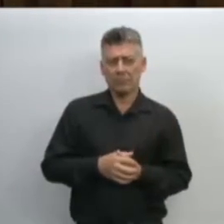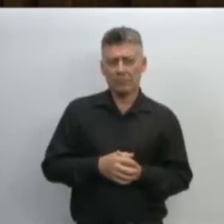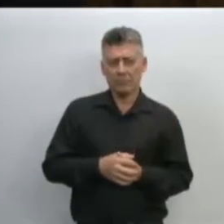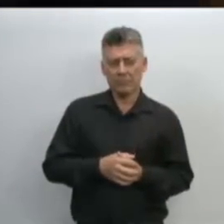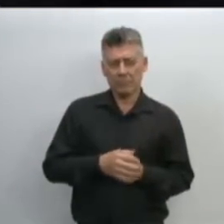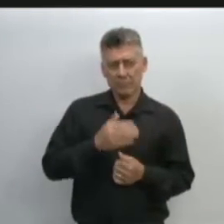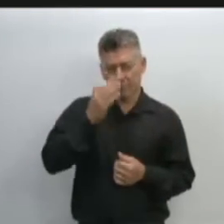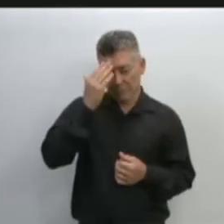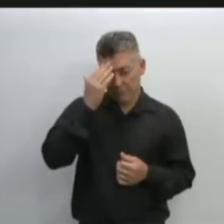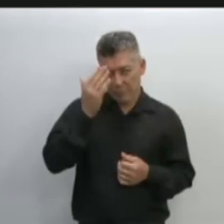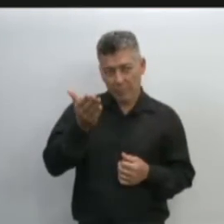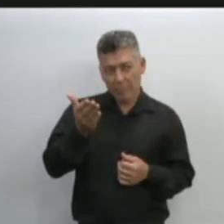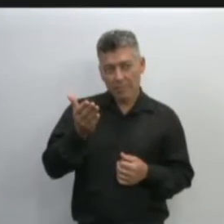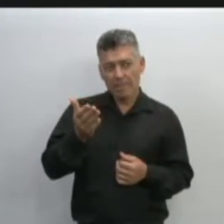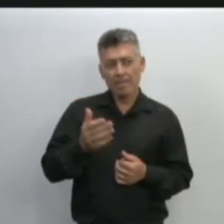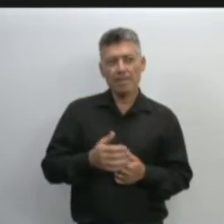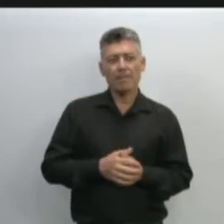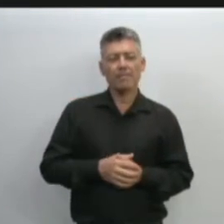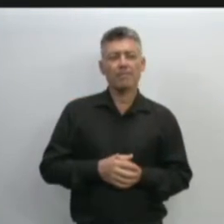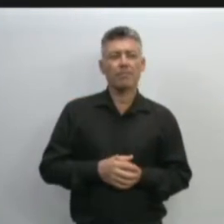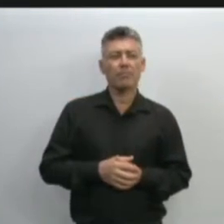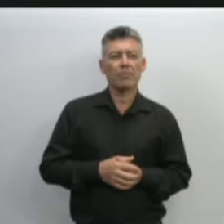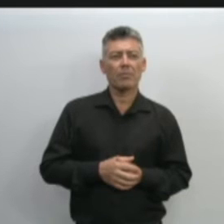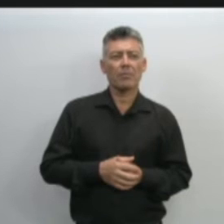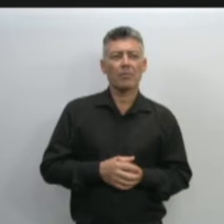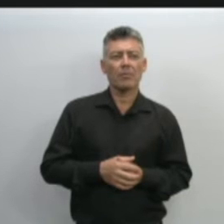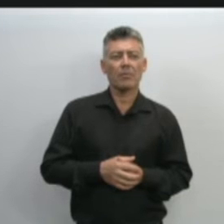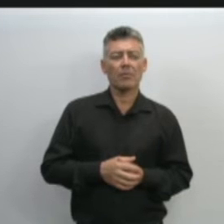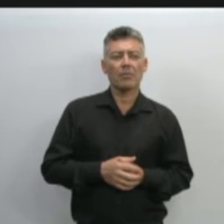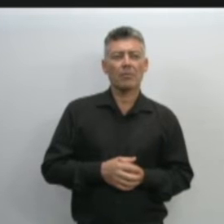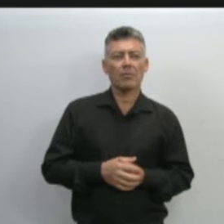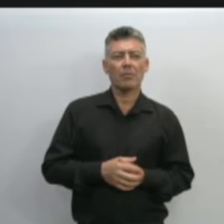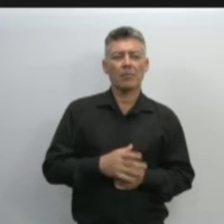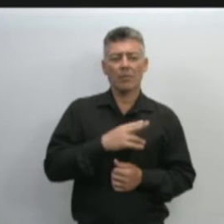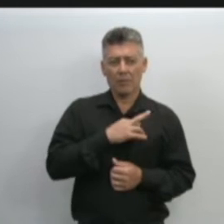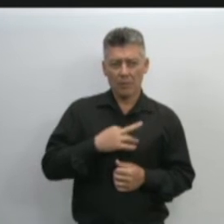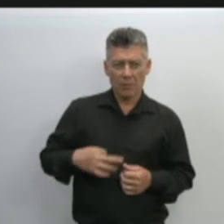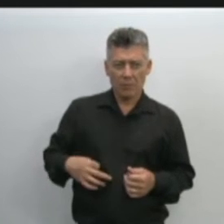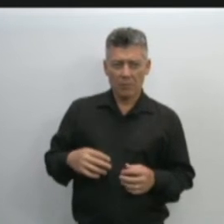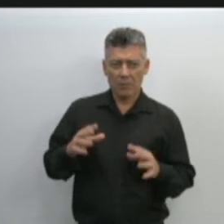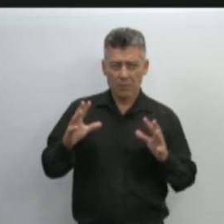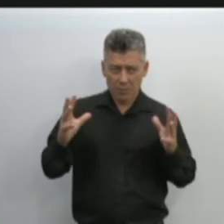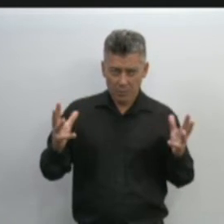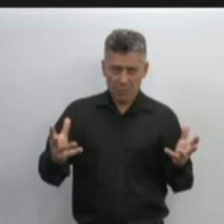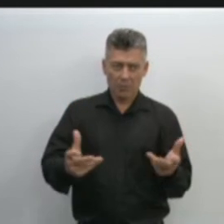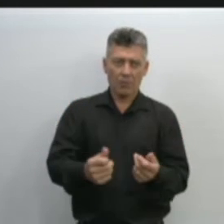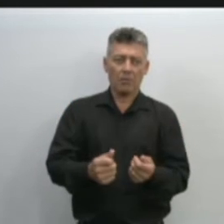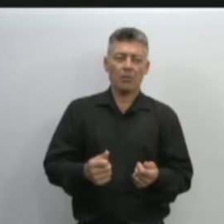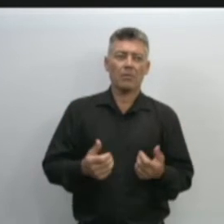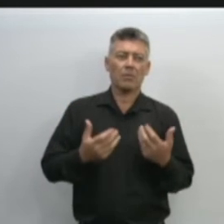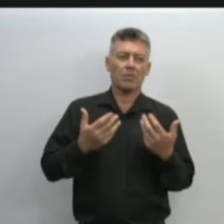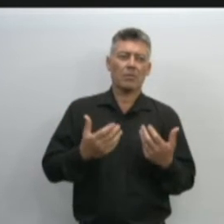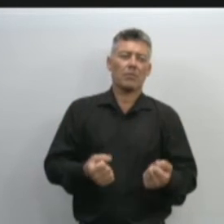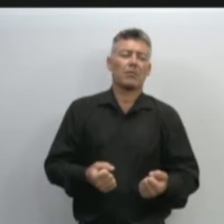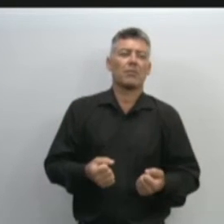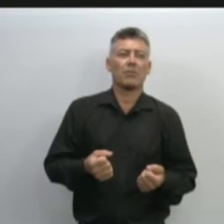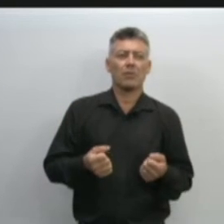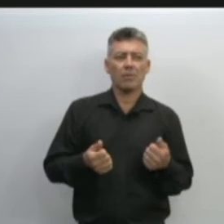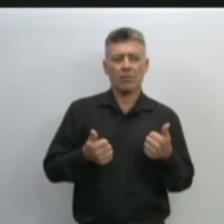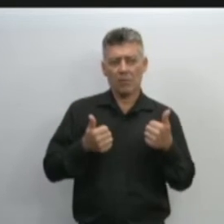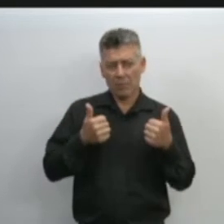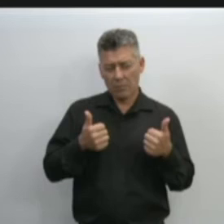Só para agradecer, senhor presidente, aos vereadores pela aprovação. É justa